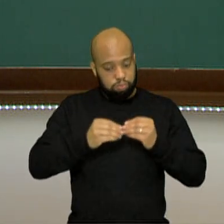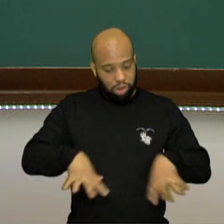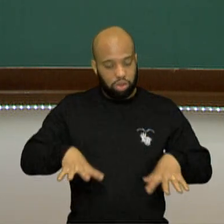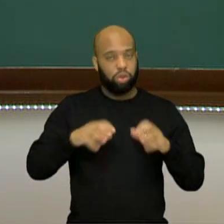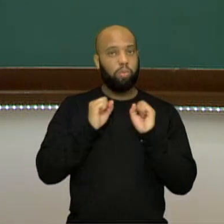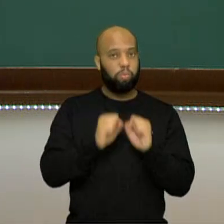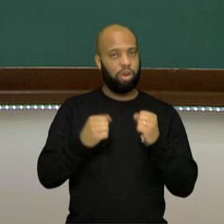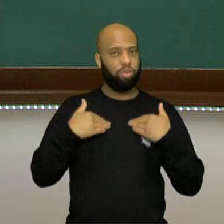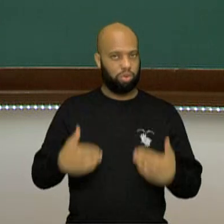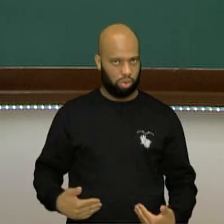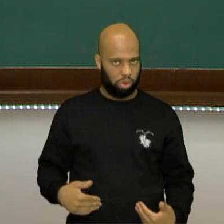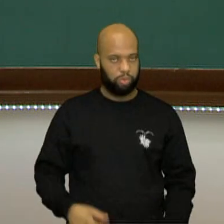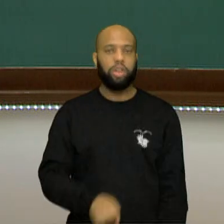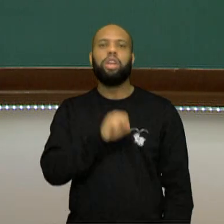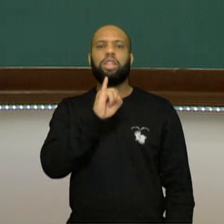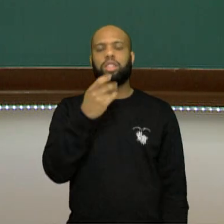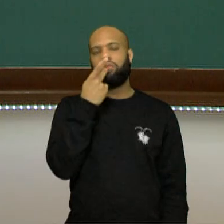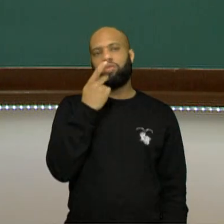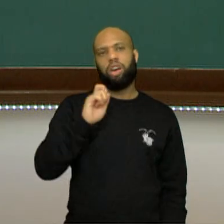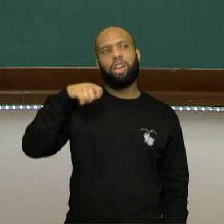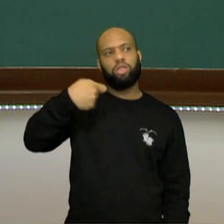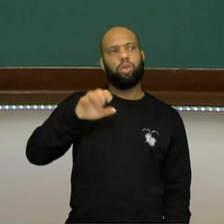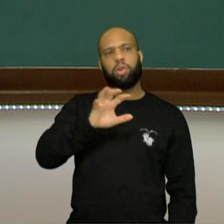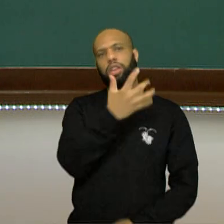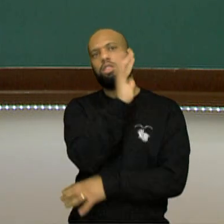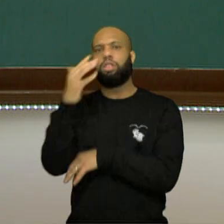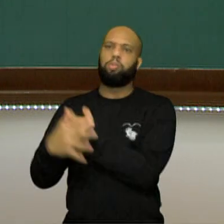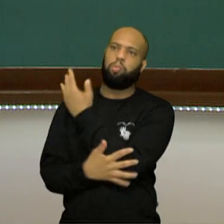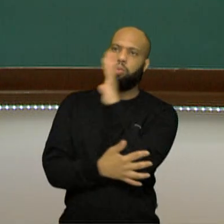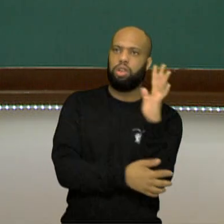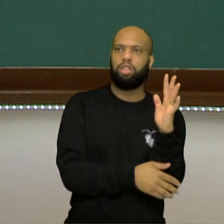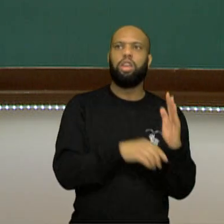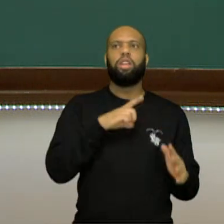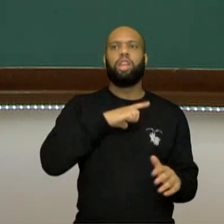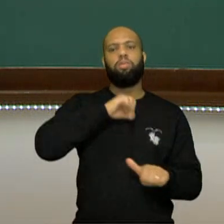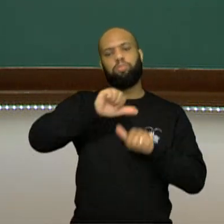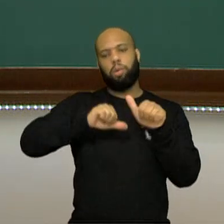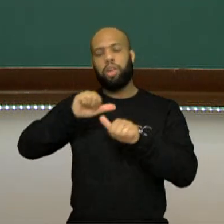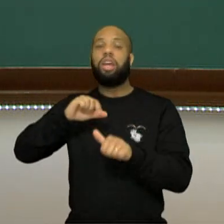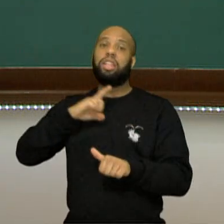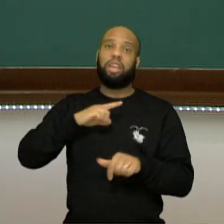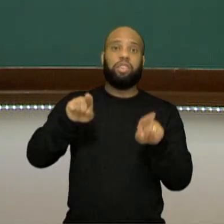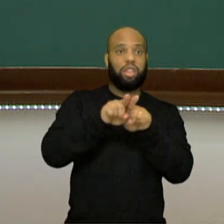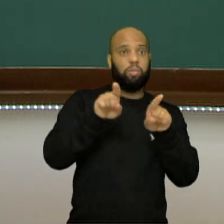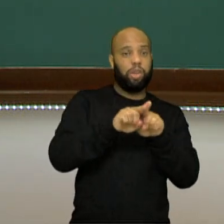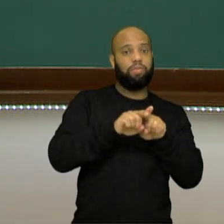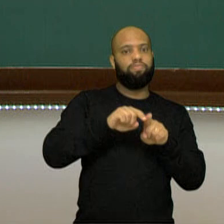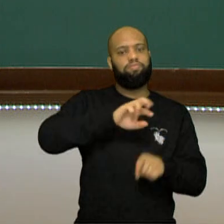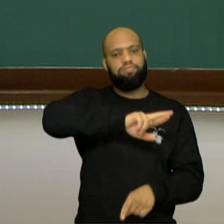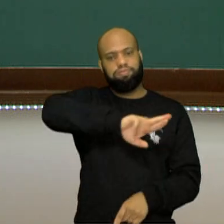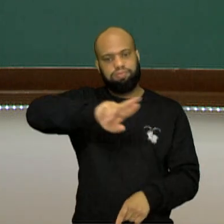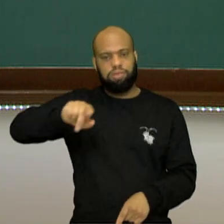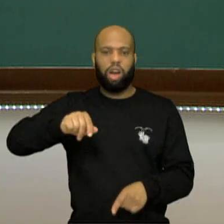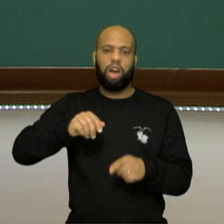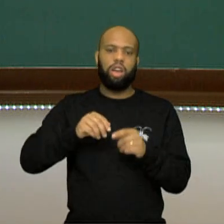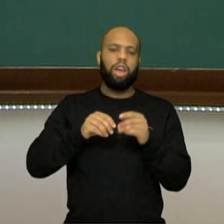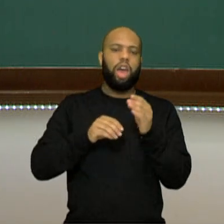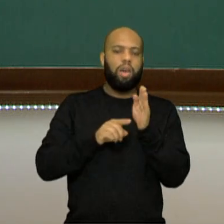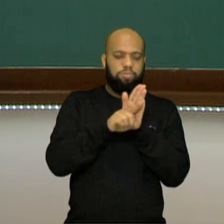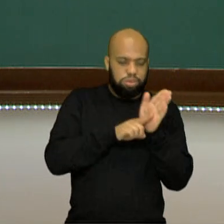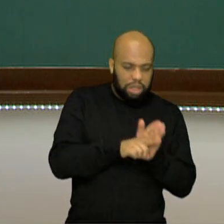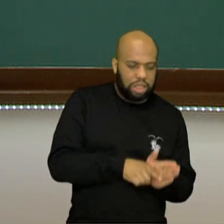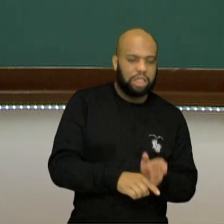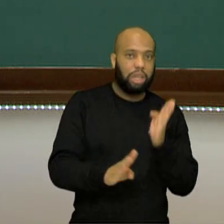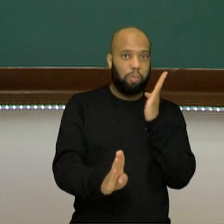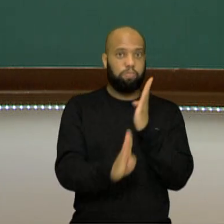organismo. Então, quando a gente fala que essas plantas passaram por várias análises químicas e que hoje elas têm uma comprovação